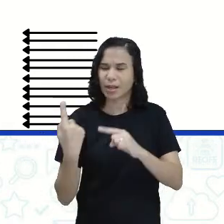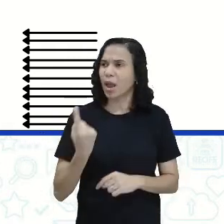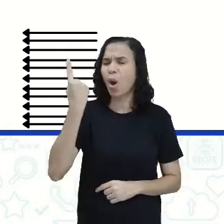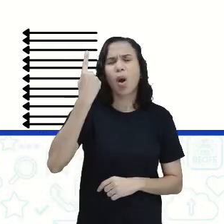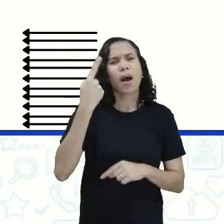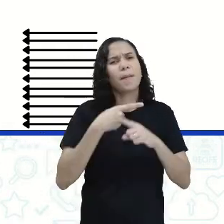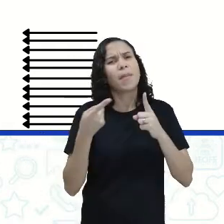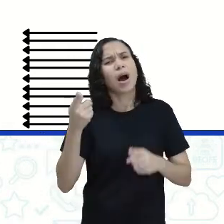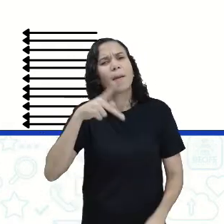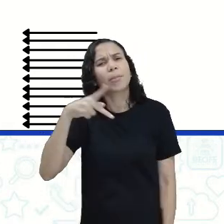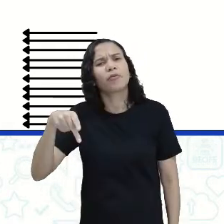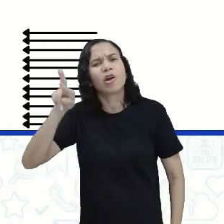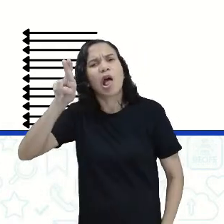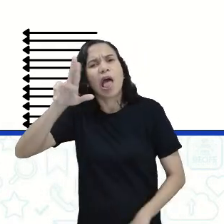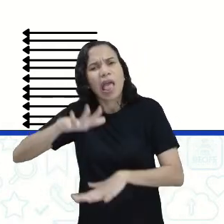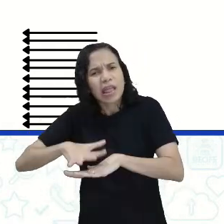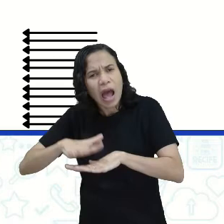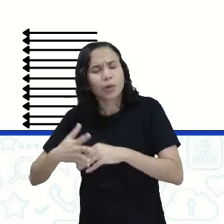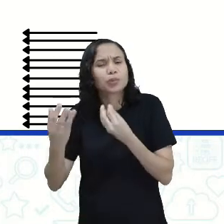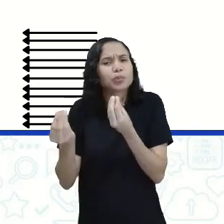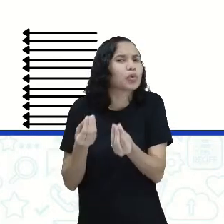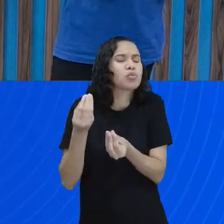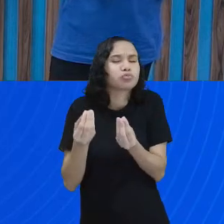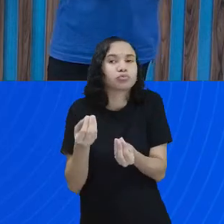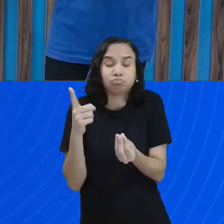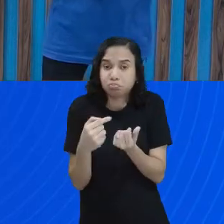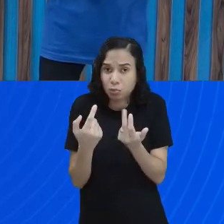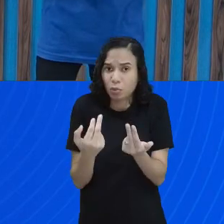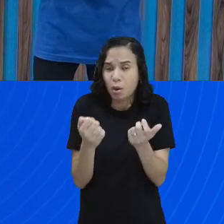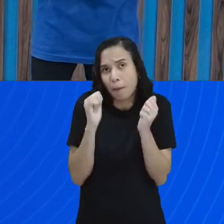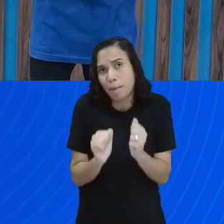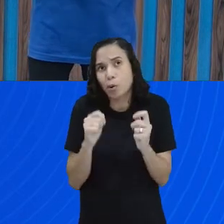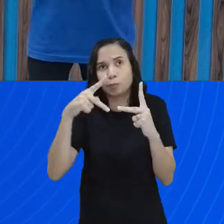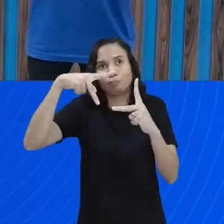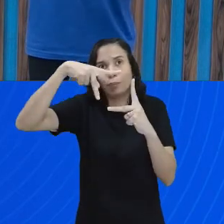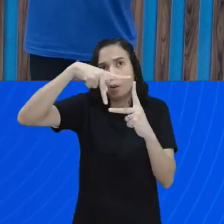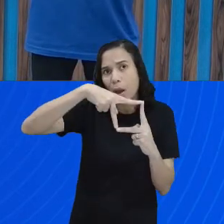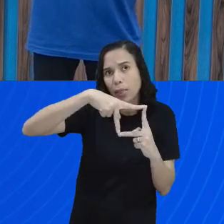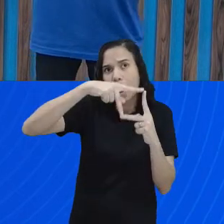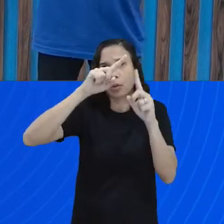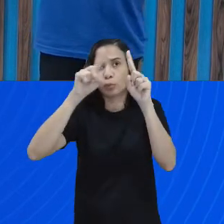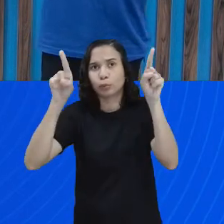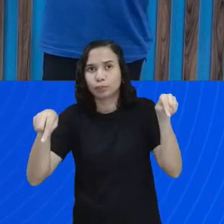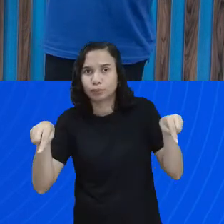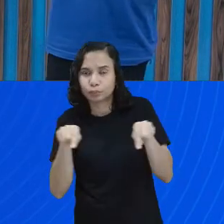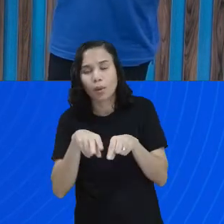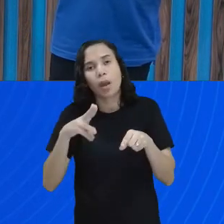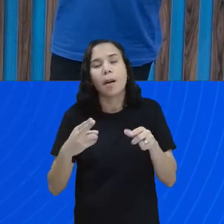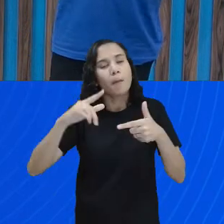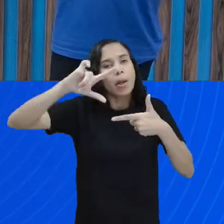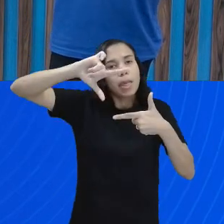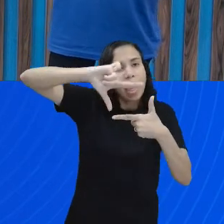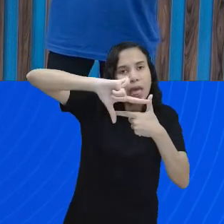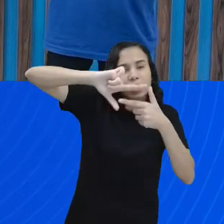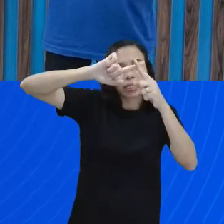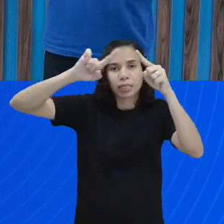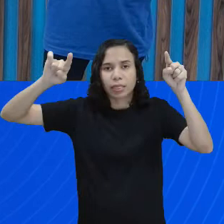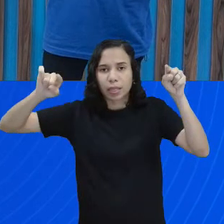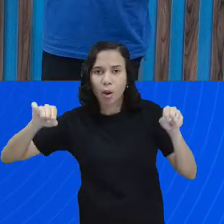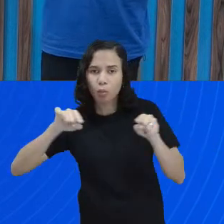Ricardinho, o prisma sempre é assim, um hexágono? Não, ele pode ser quadrangular, ele pode ser retangular, pode ser